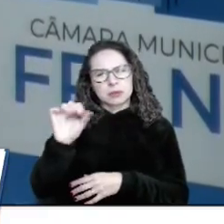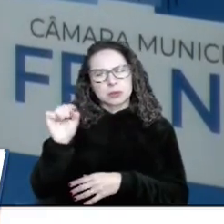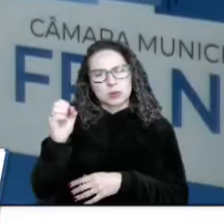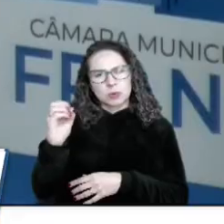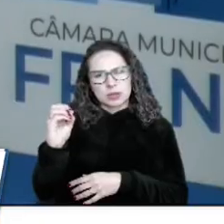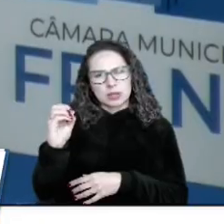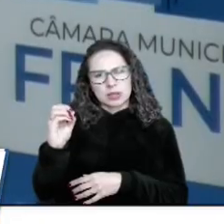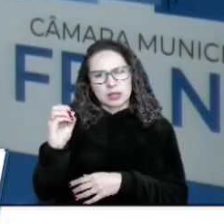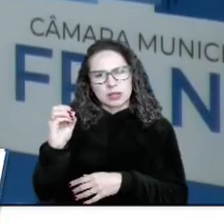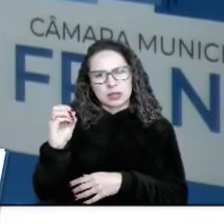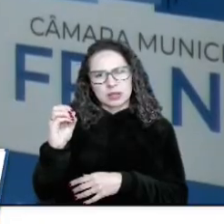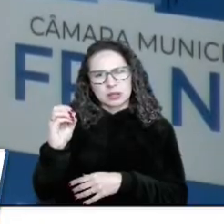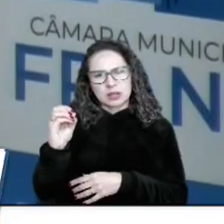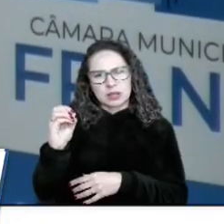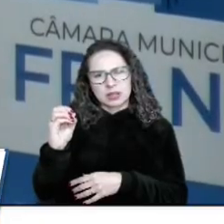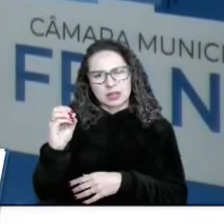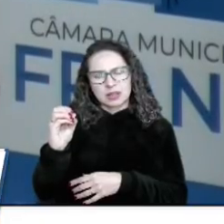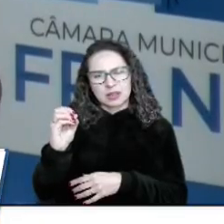os mais